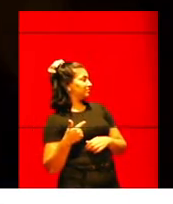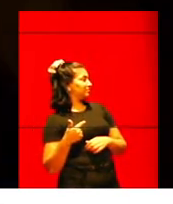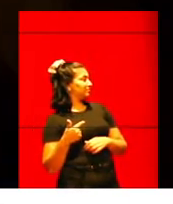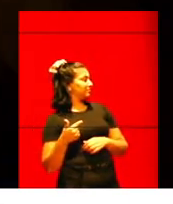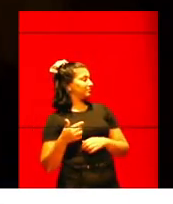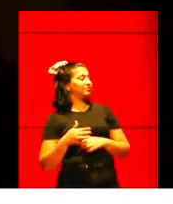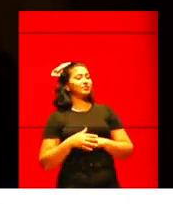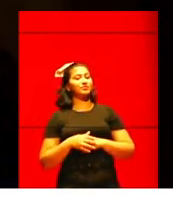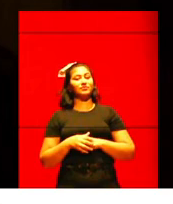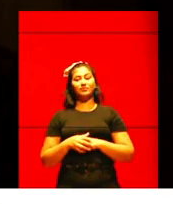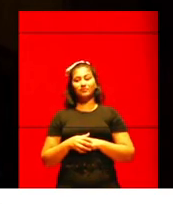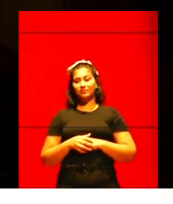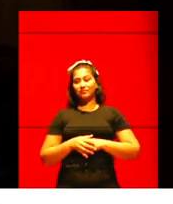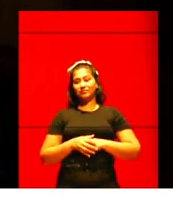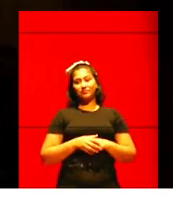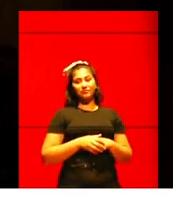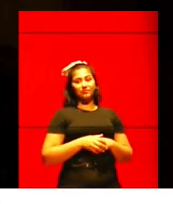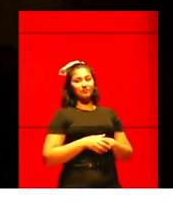Por que que tá errado?